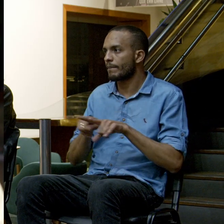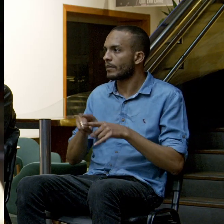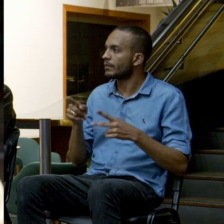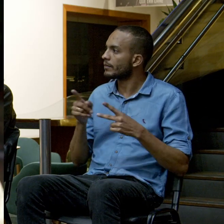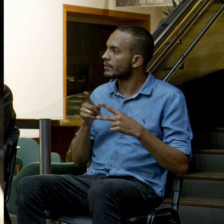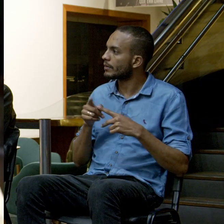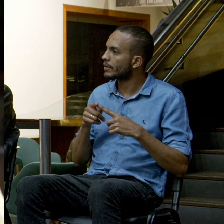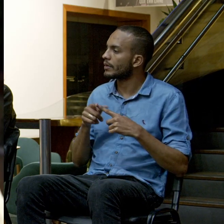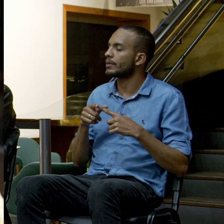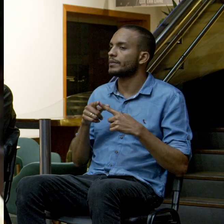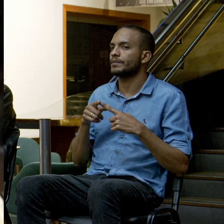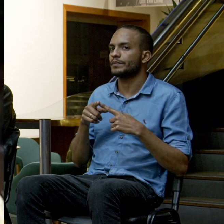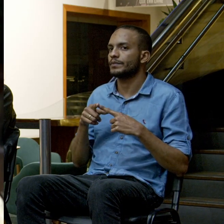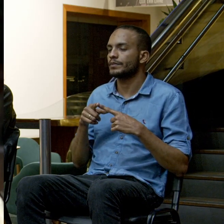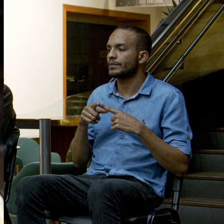Primeiro,